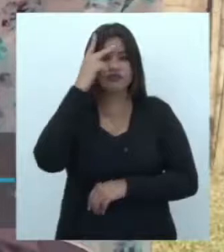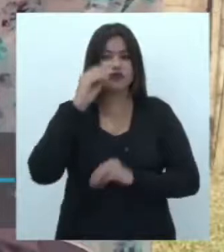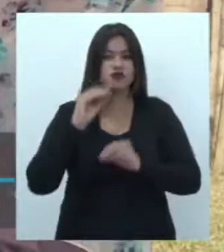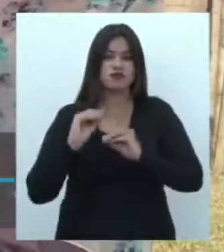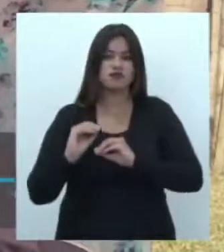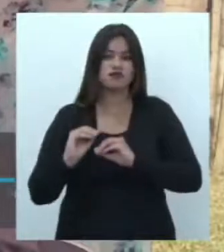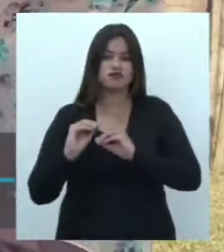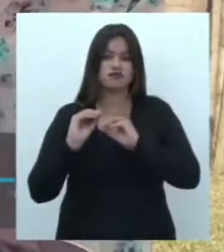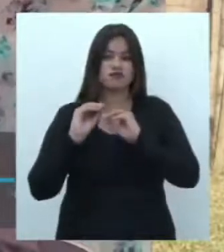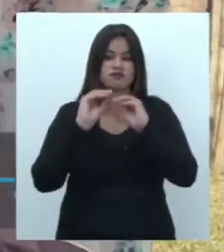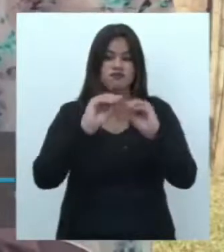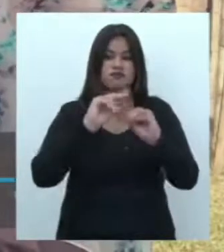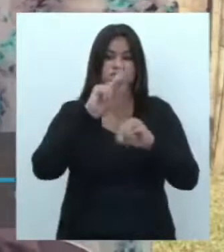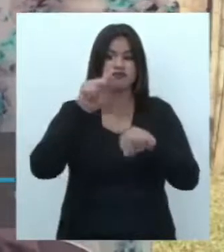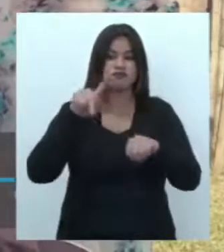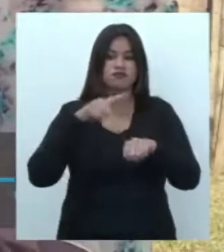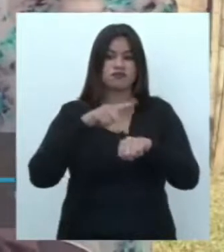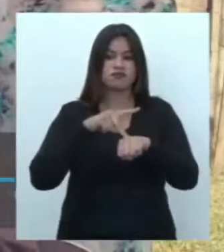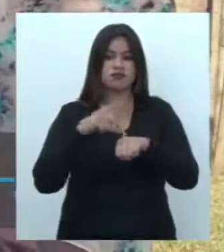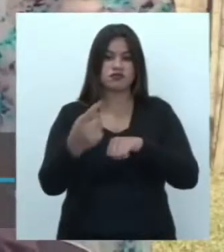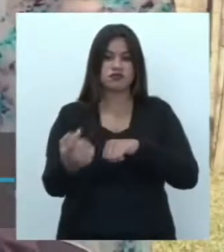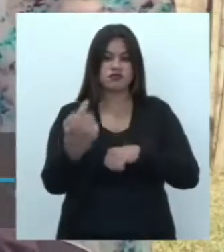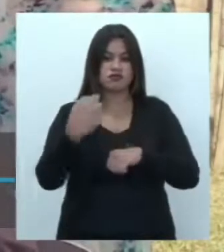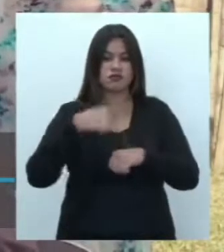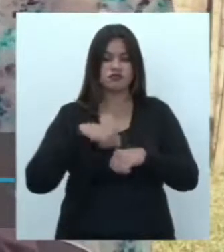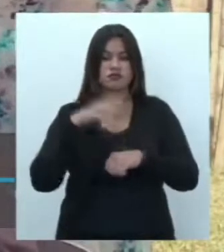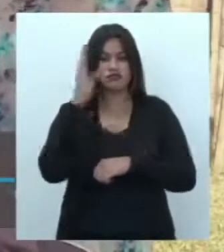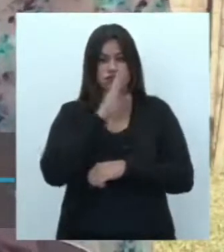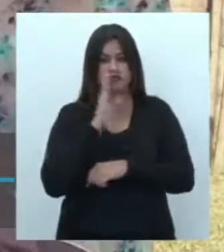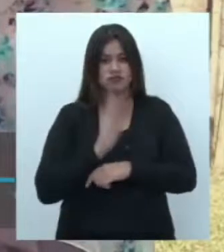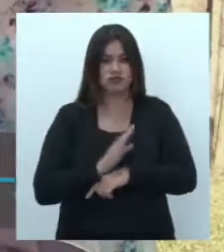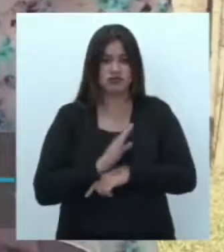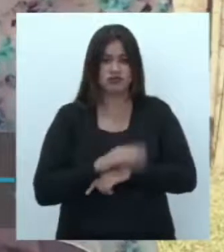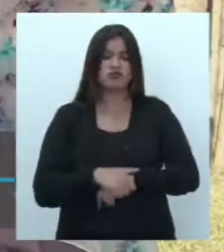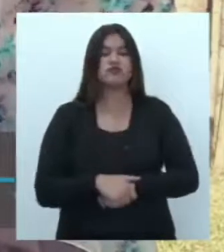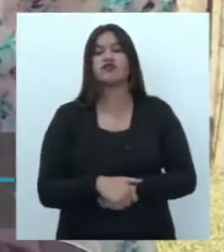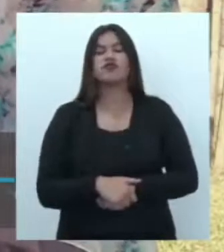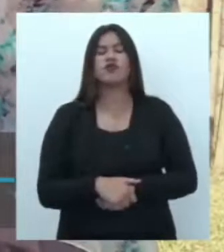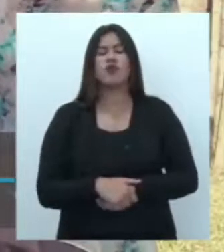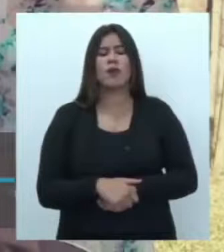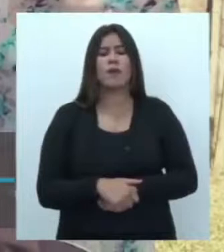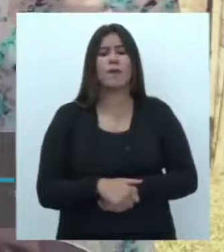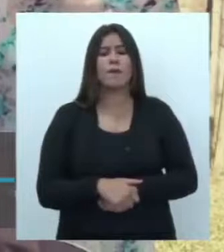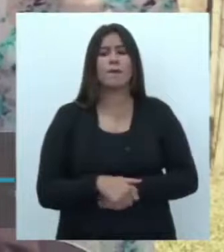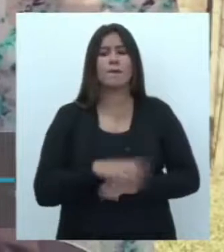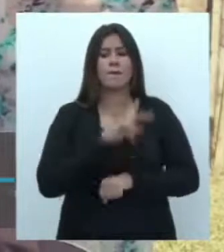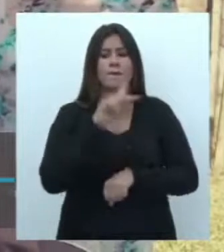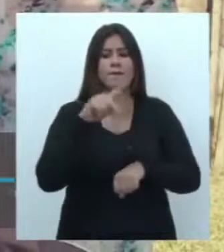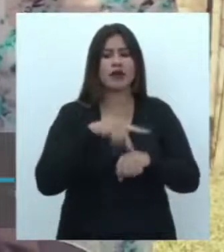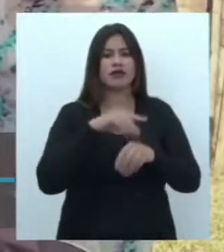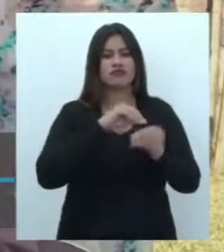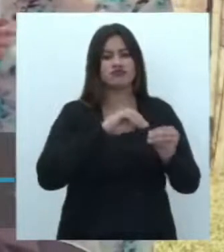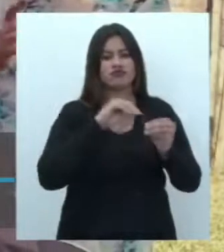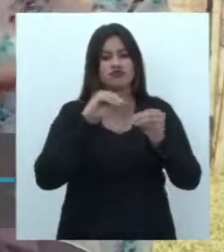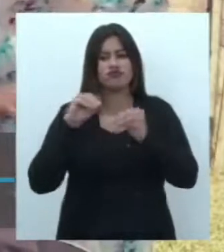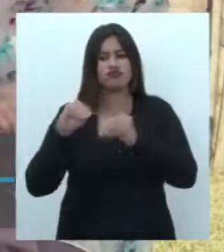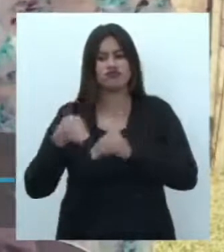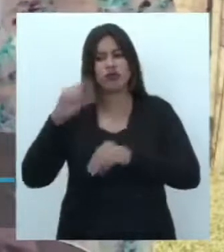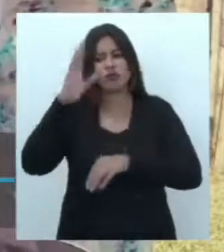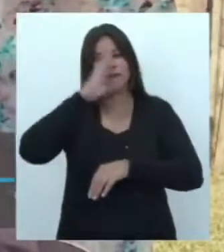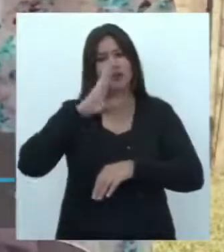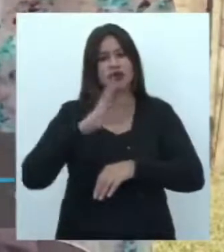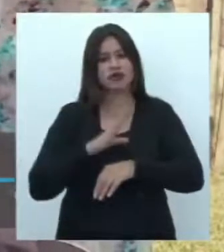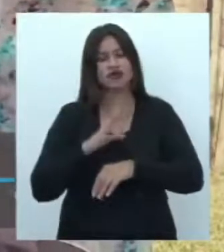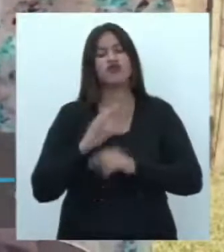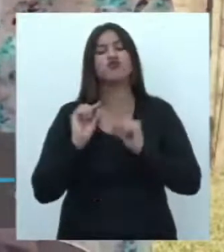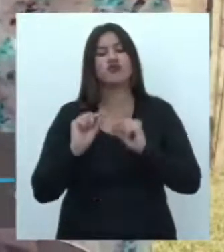de um outro país e veio para o Brasil. Quando alguém migra de outro país para o nosso, chamamos